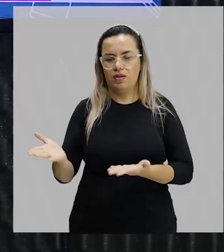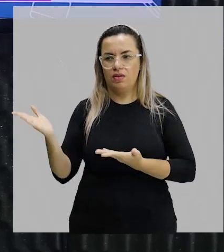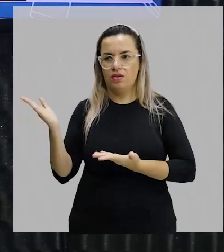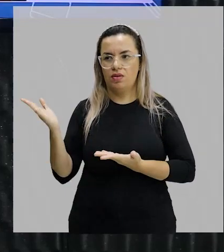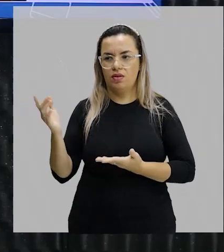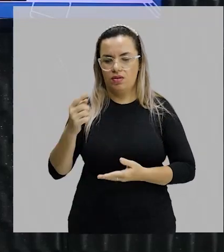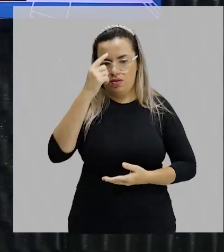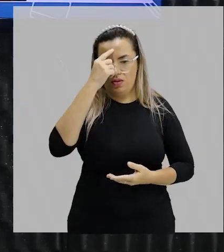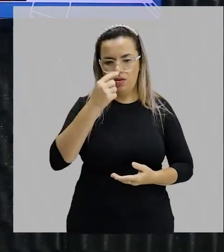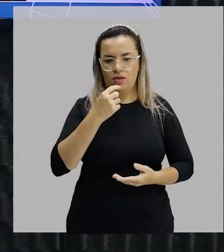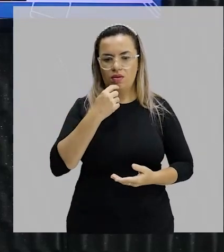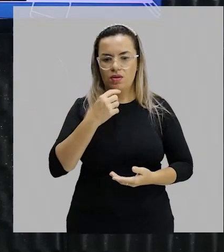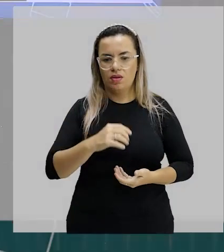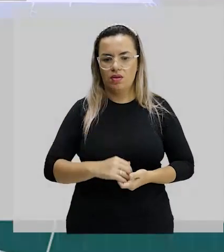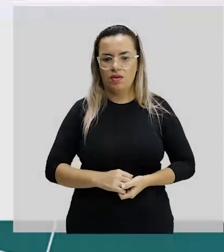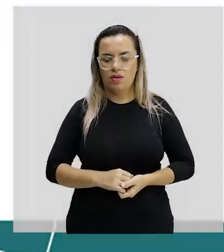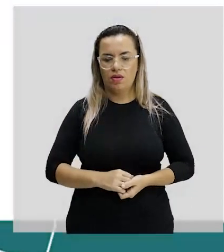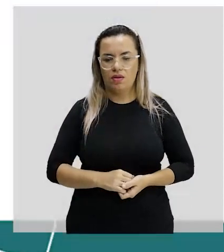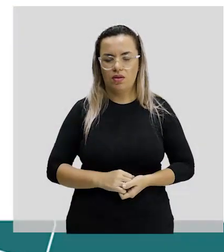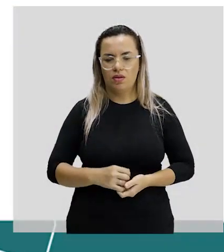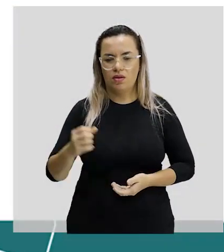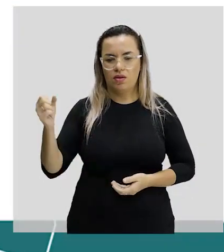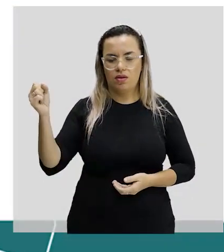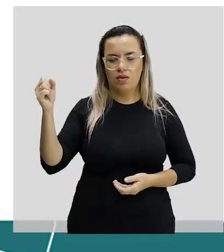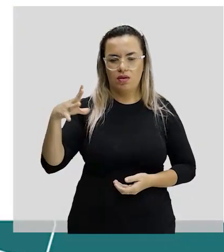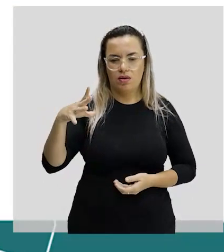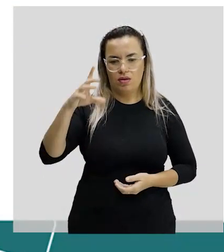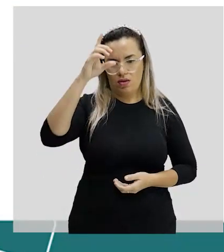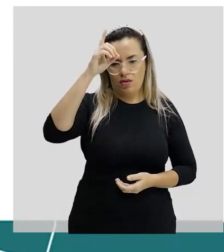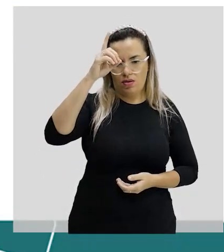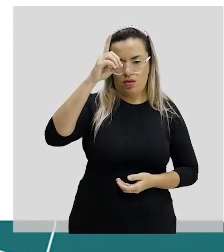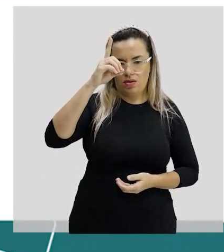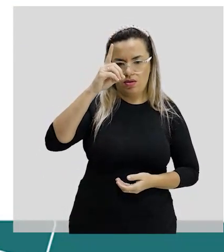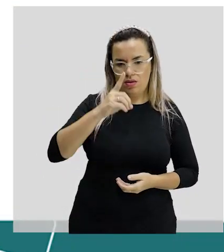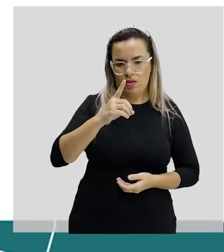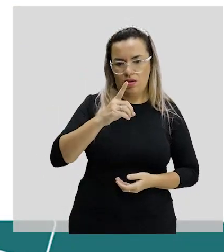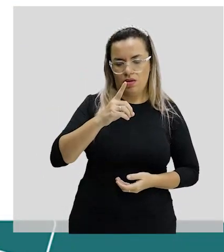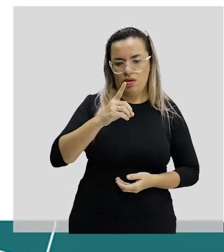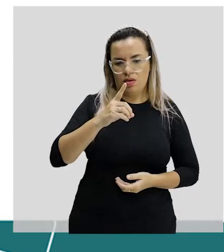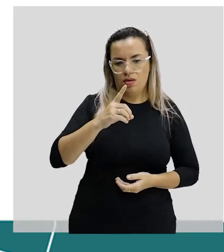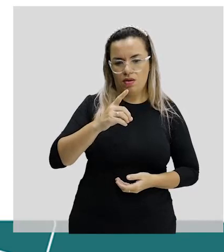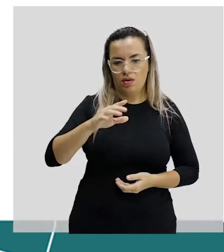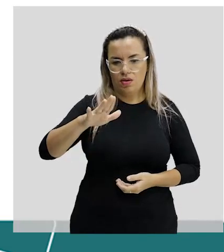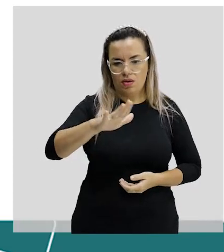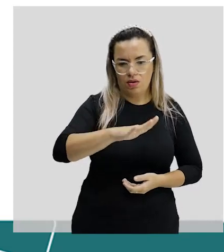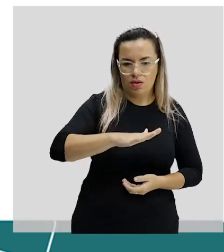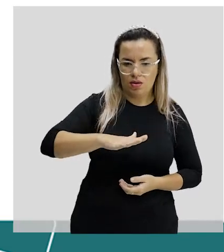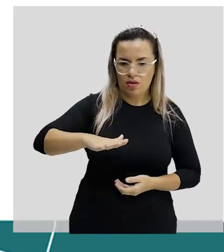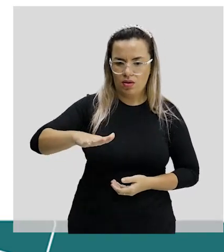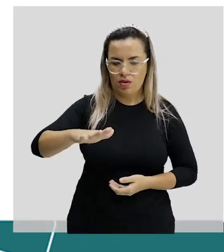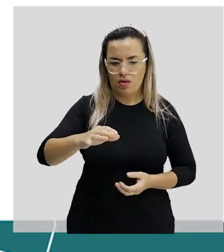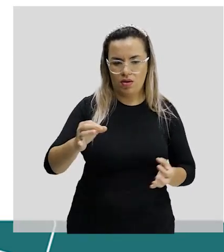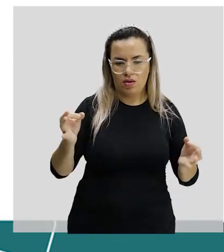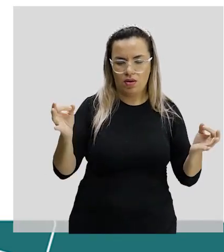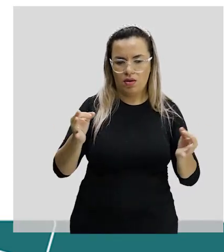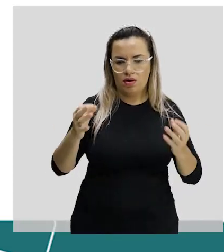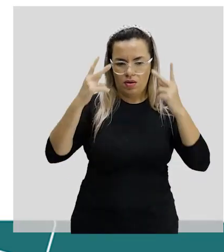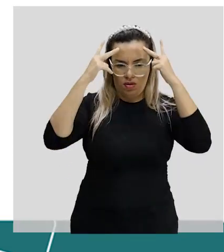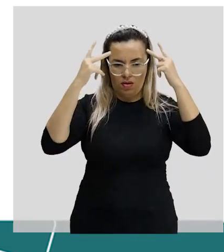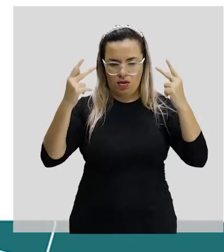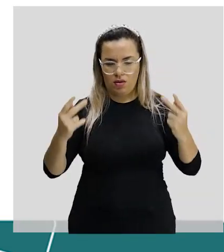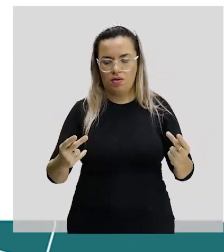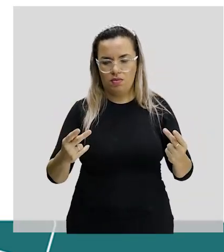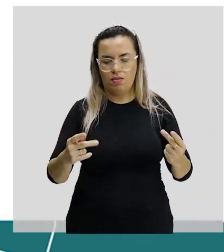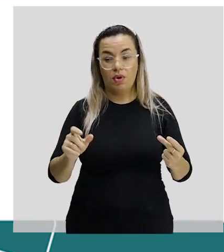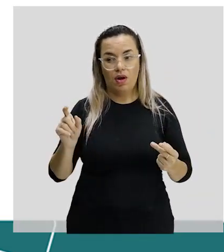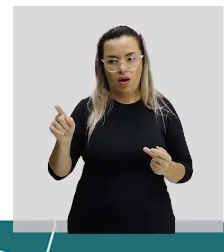GC. Luz amarela geral para criar um ambiente de comédia, ela é perfeito, mas eu posso criar outras estratégias. Essa aqui é da minha companhia, o Hamlet Trash,